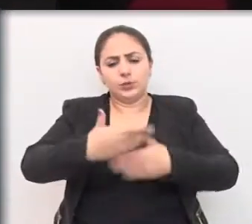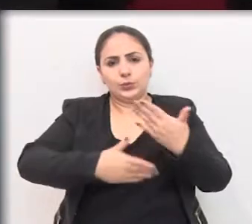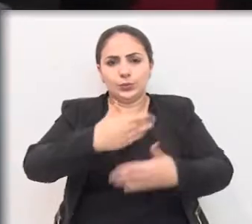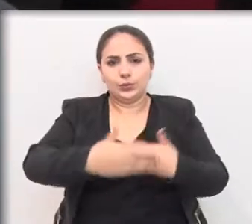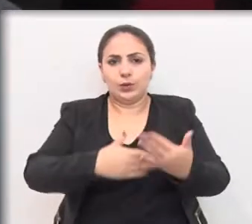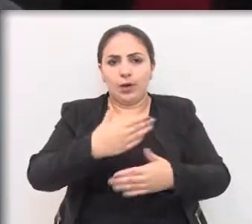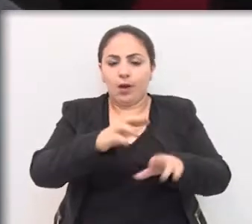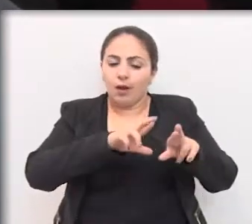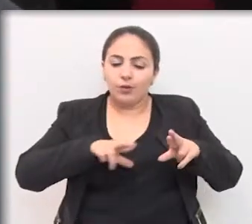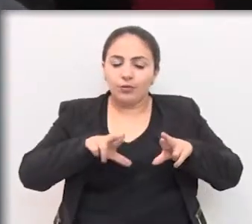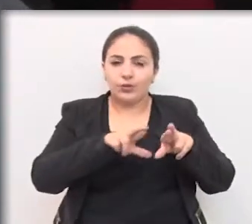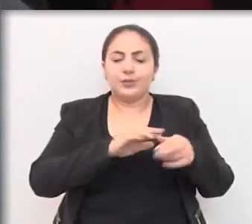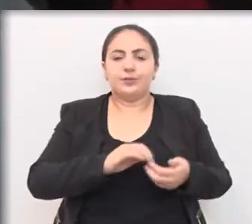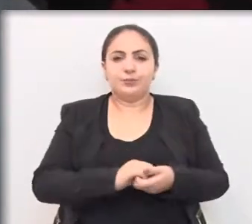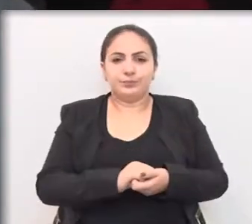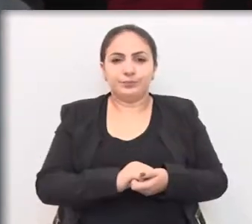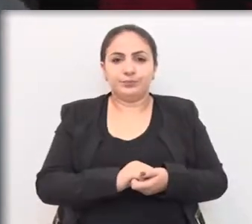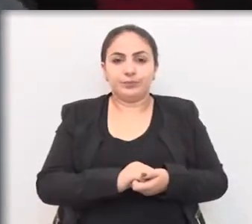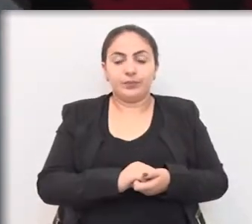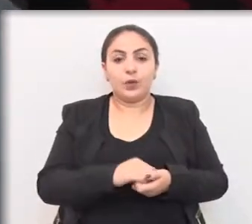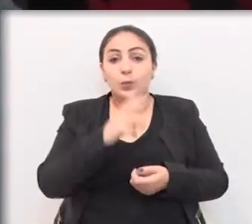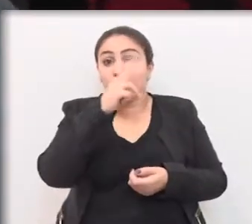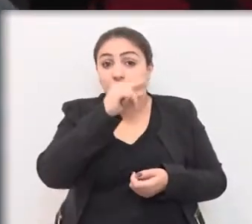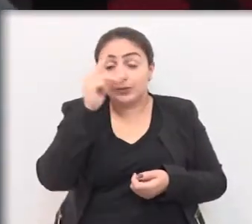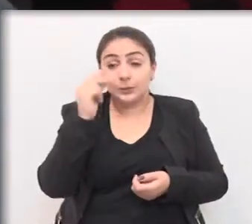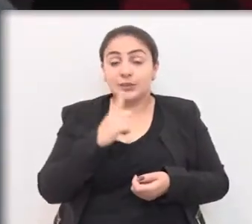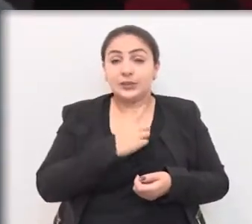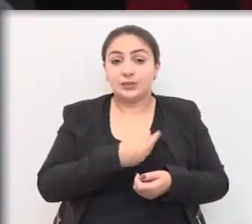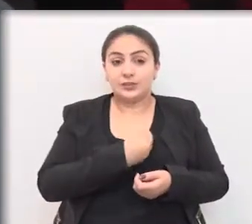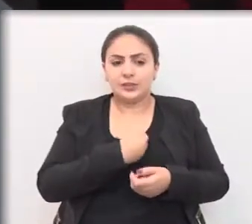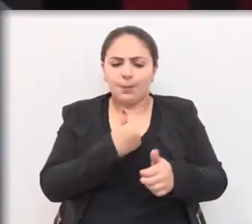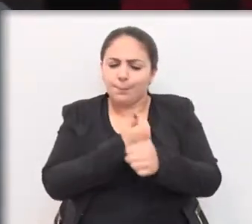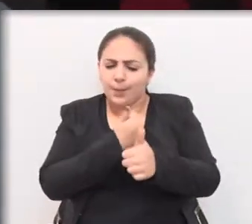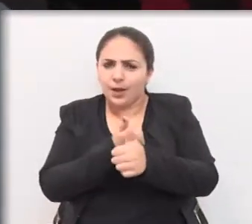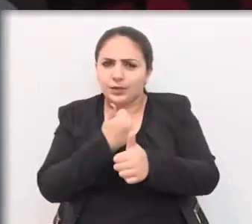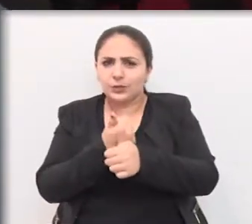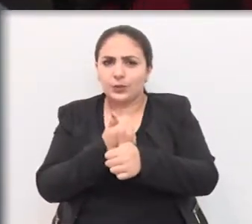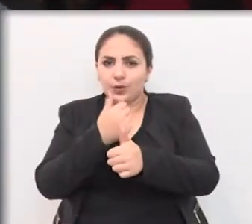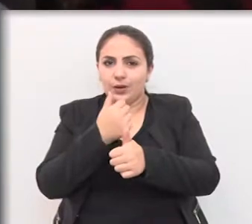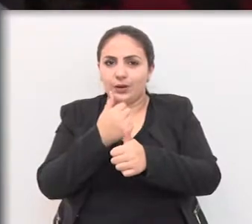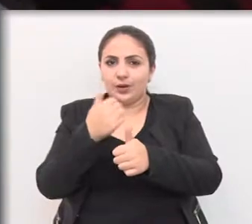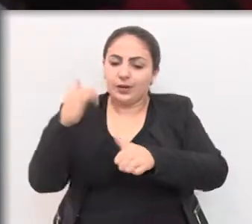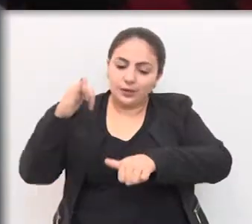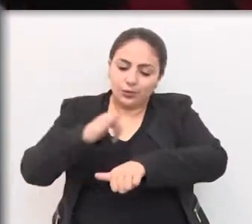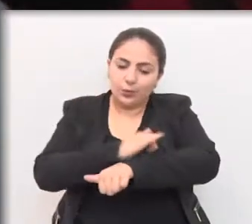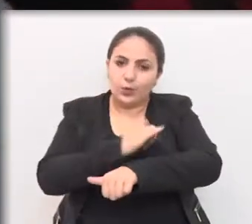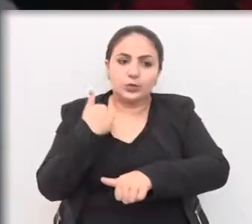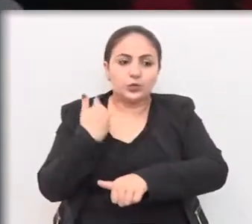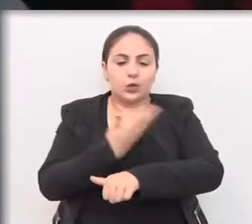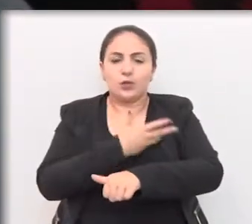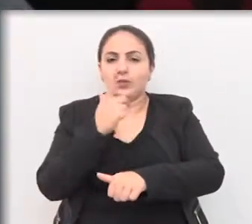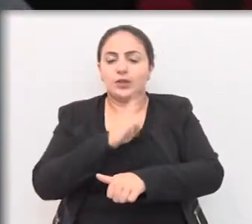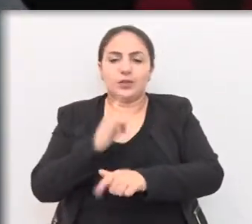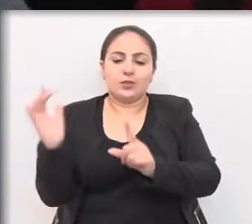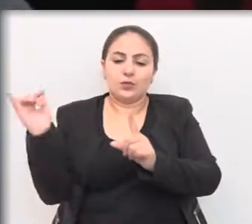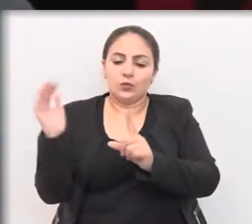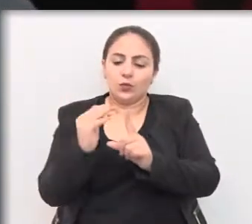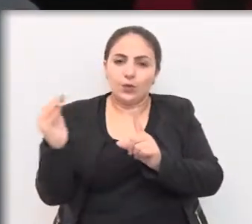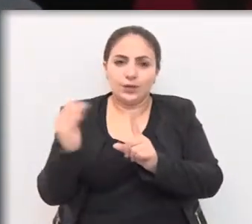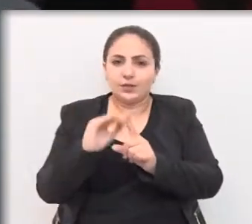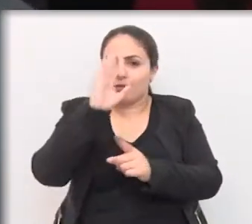polo de desenvolvimento regional. Mas ali, nos municípios que estão próximos do aeroporto, nós teremos a influência imediata